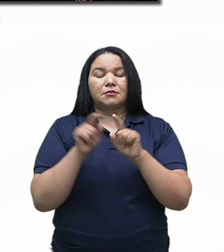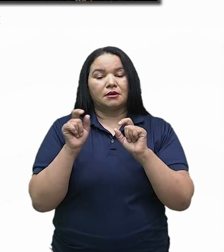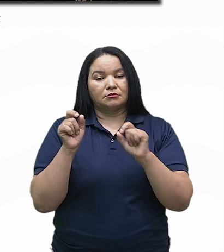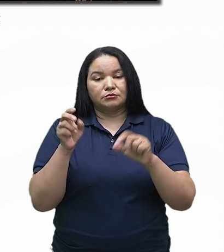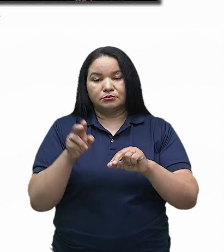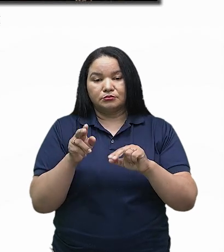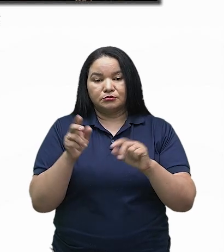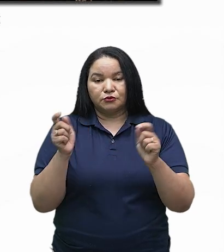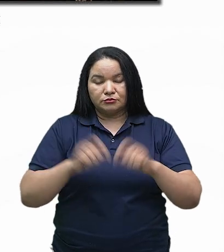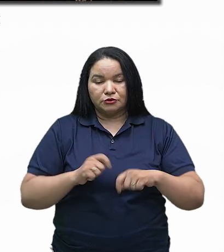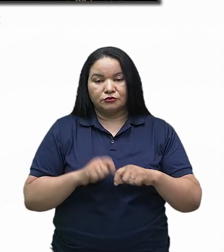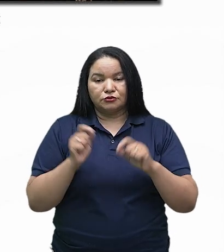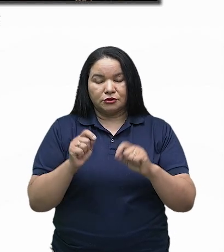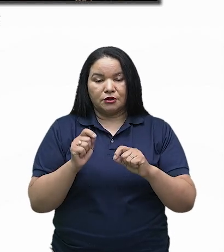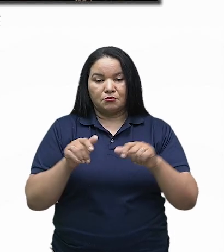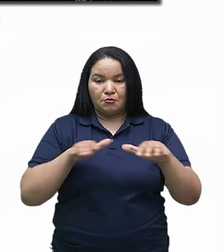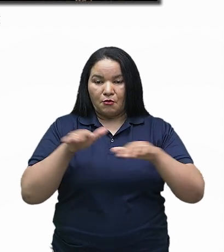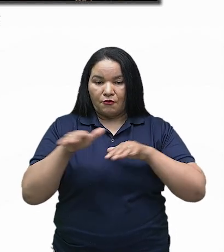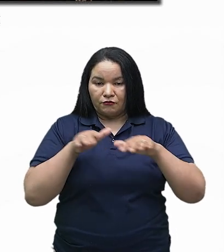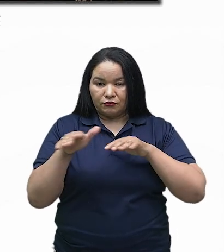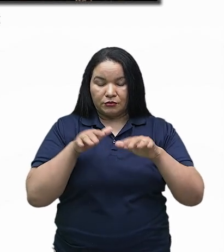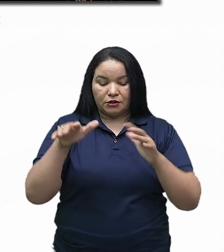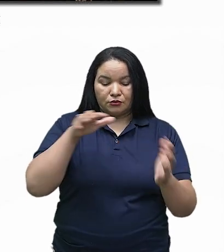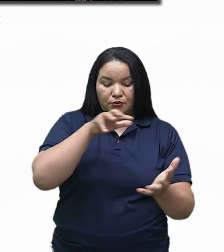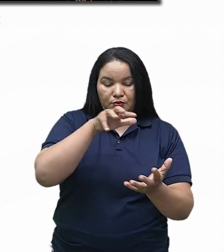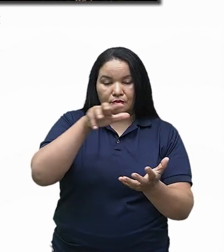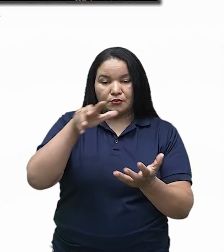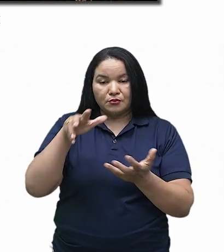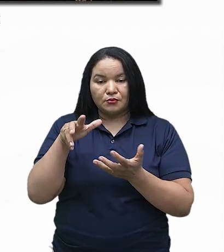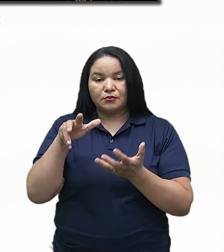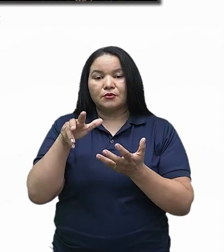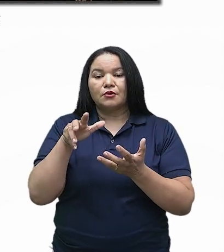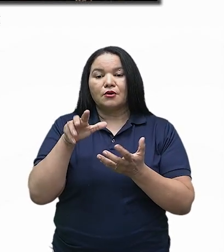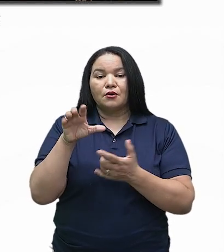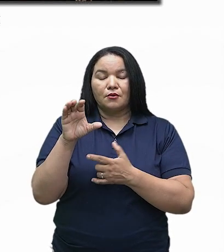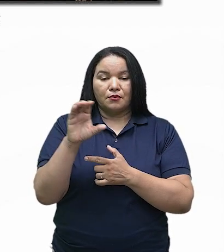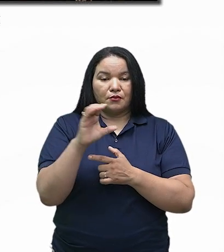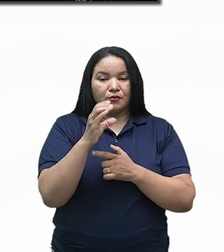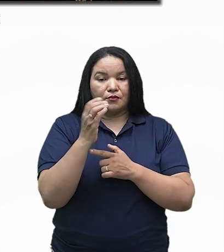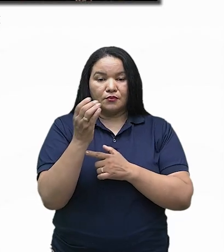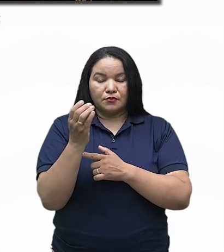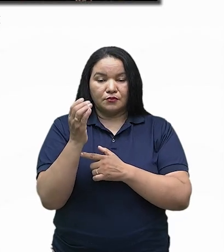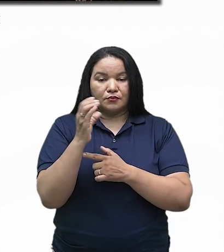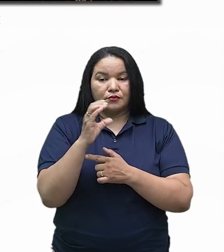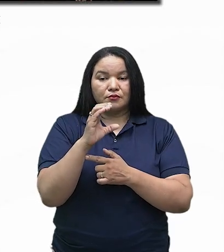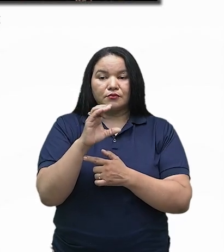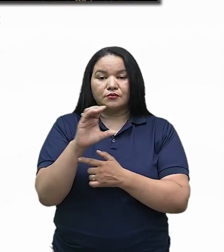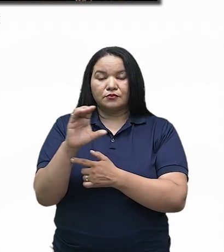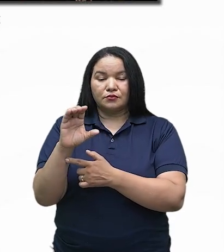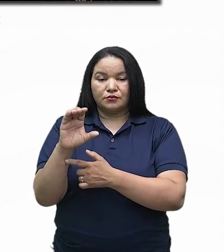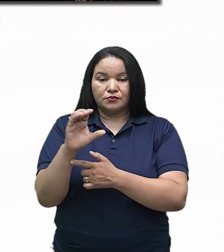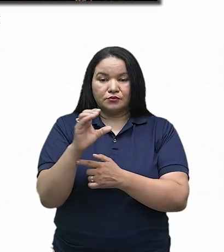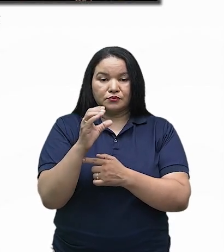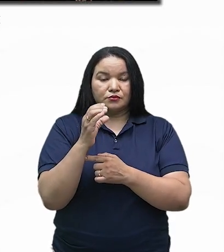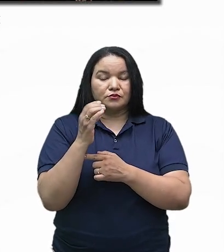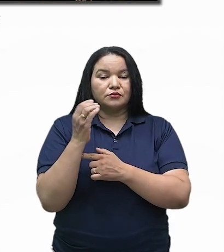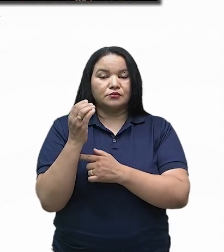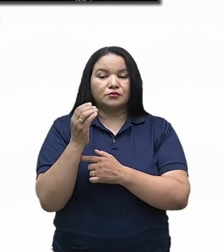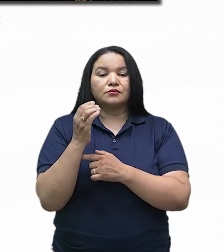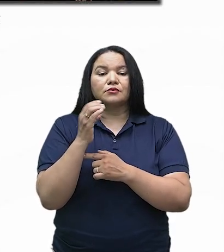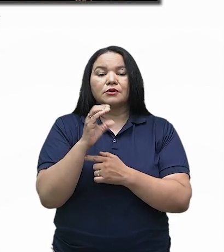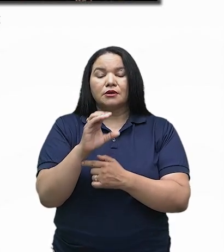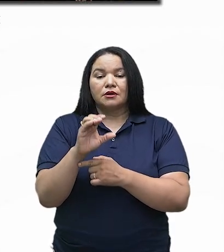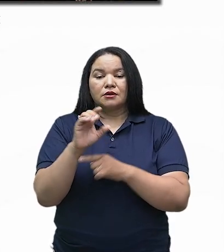ser ocasionada em razão dos movimentos orbitais da Terra, que são aí a rotação, que é quando a Terra gira em torno do seu próprio